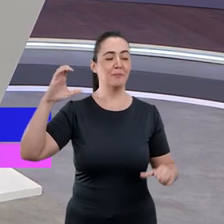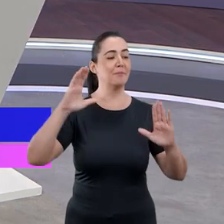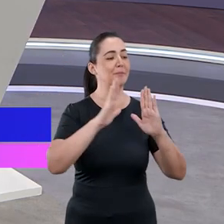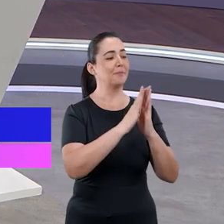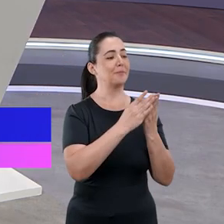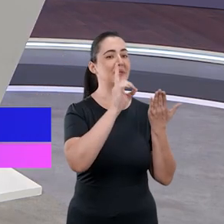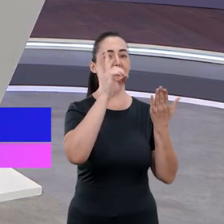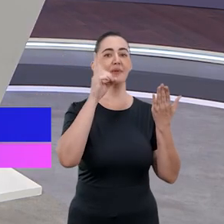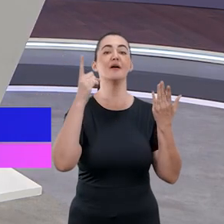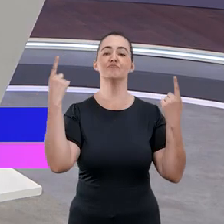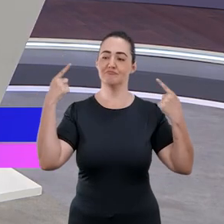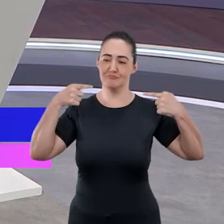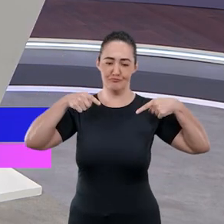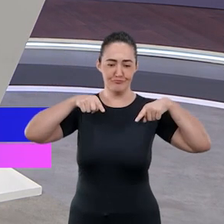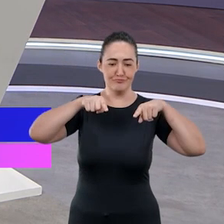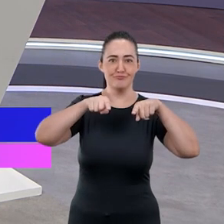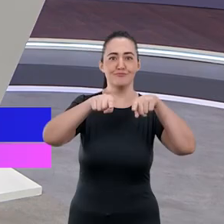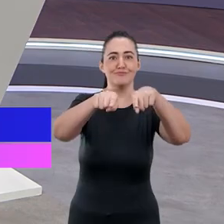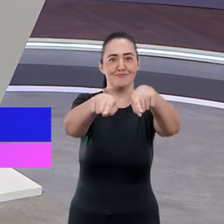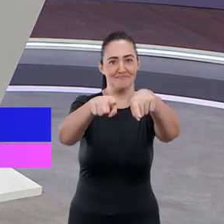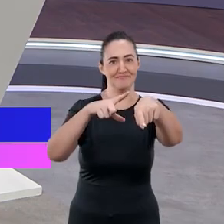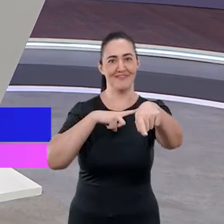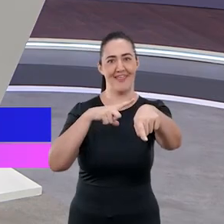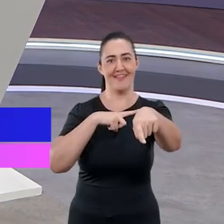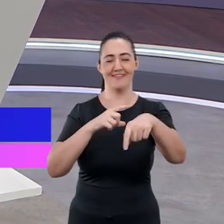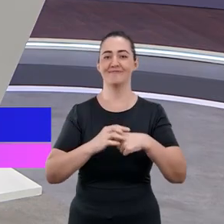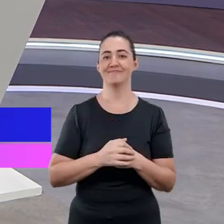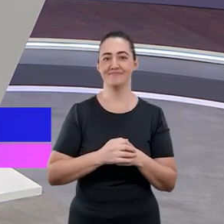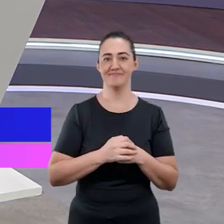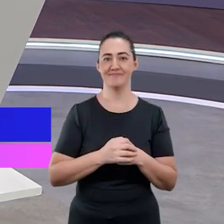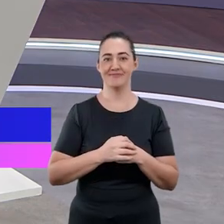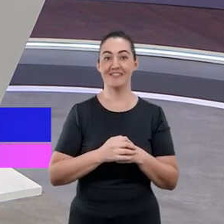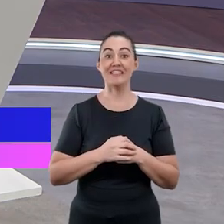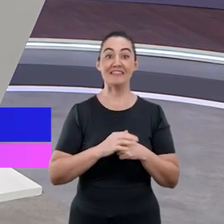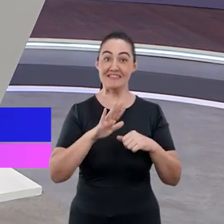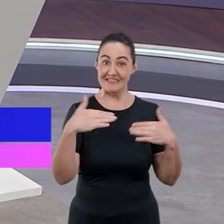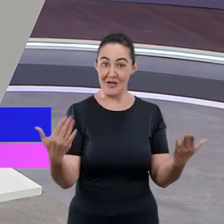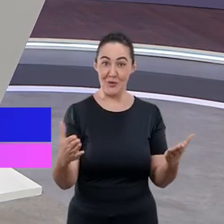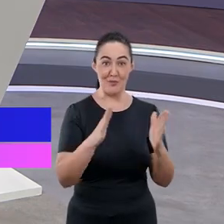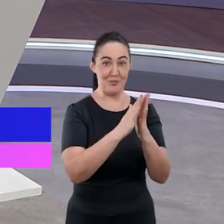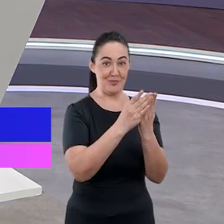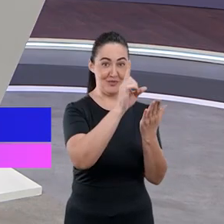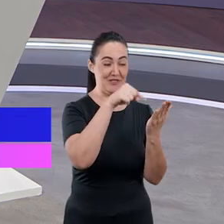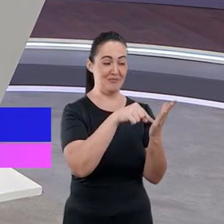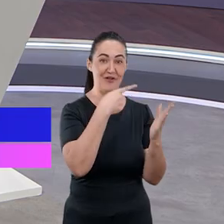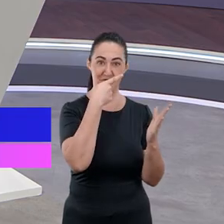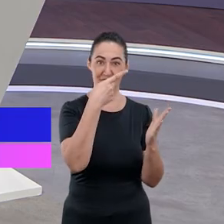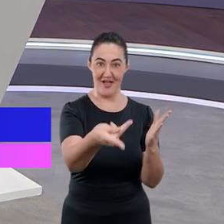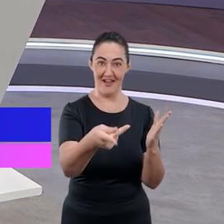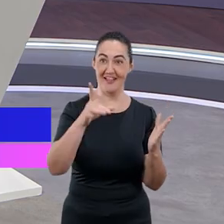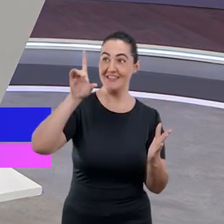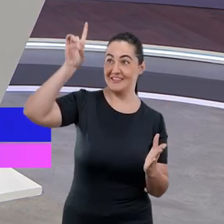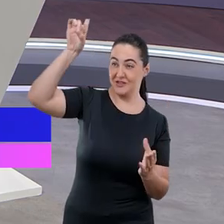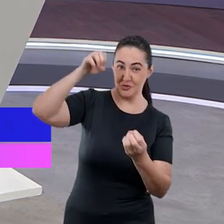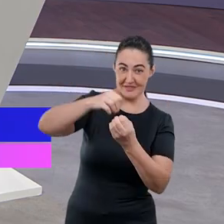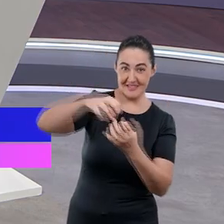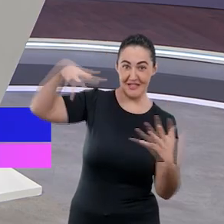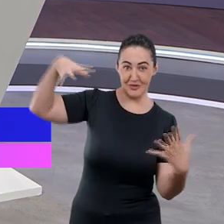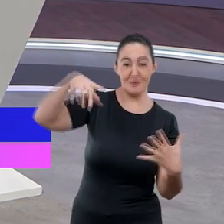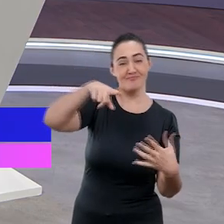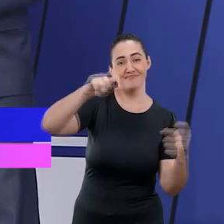Nesse sentido, quando a Bíblia diz que Deus é o Criador, você pode confiar, porque Ele fez todas as